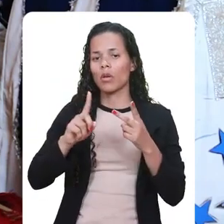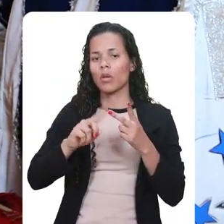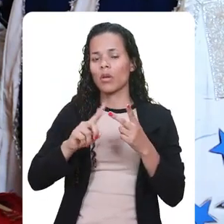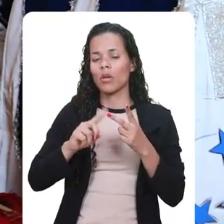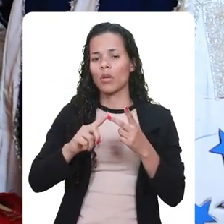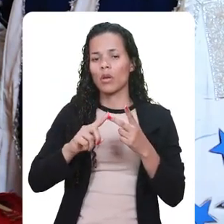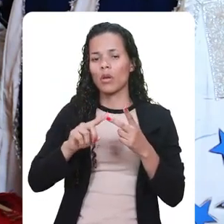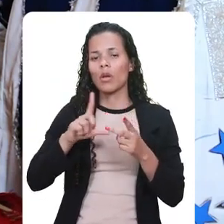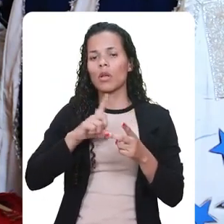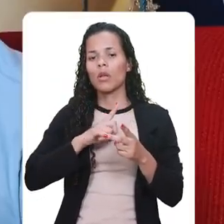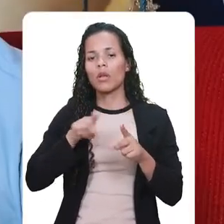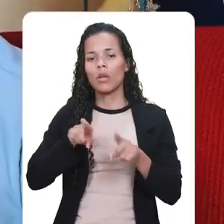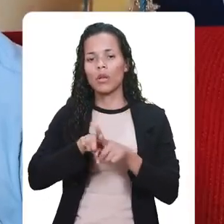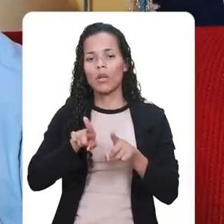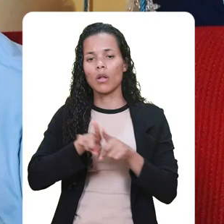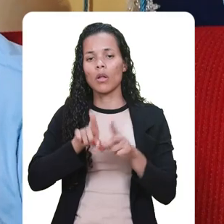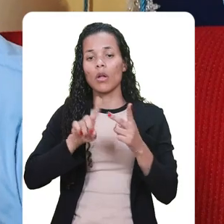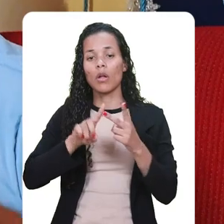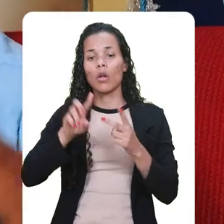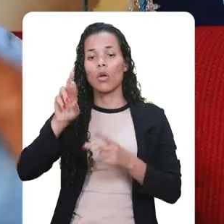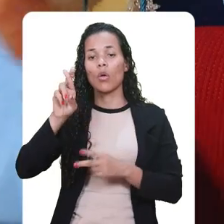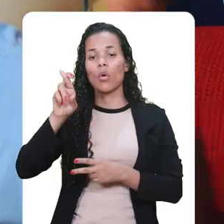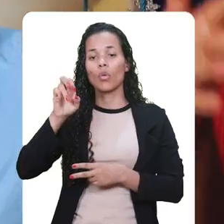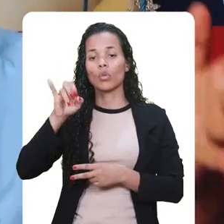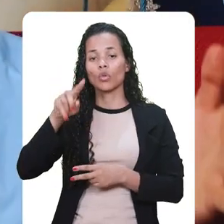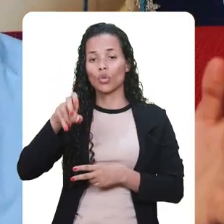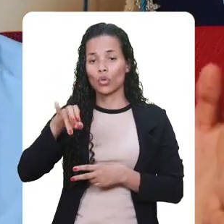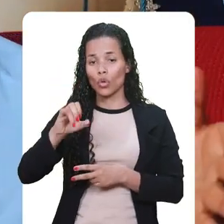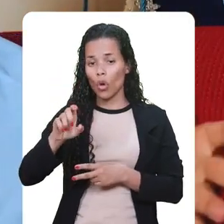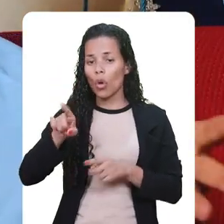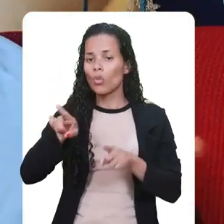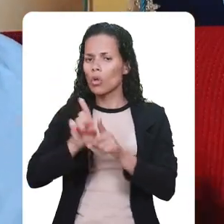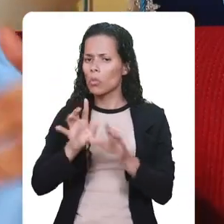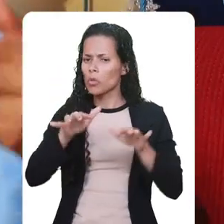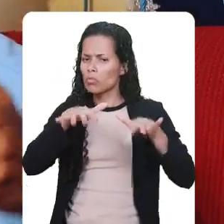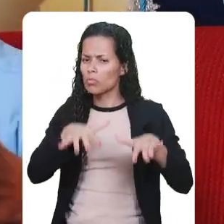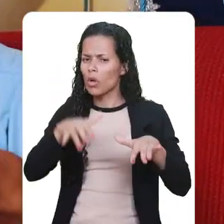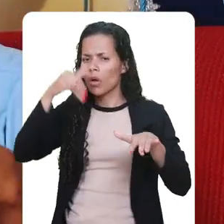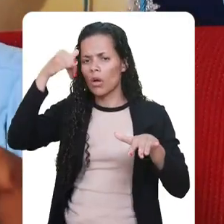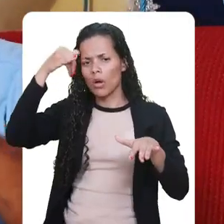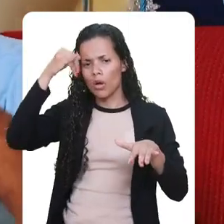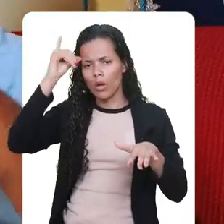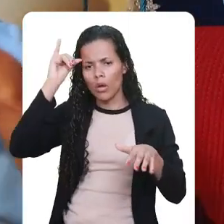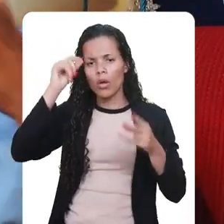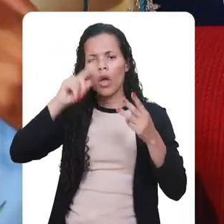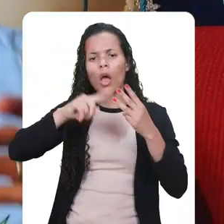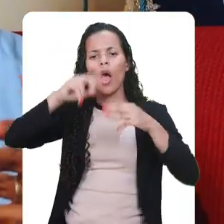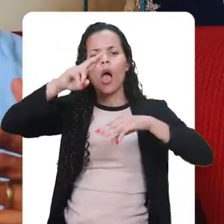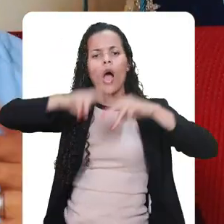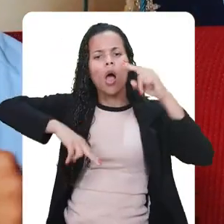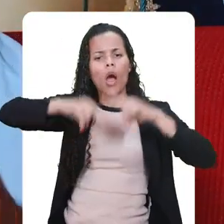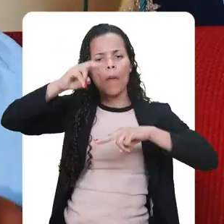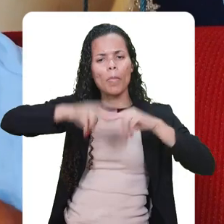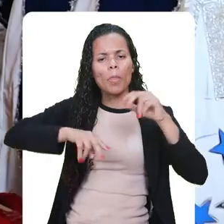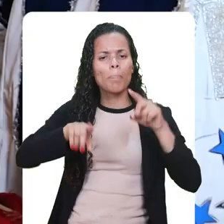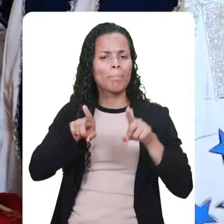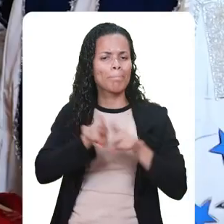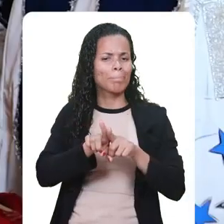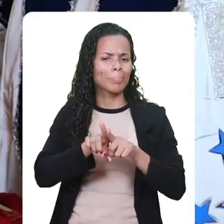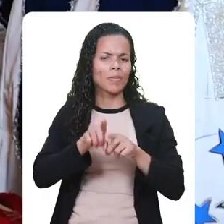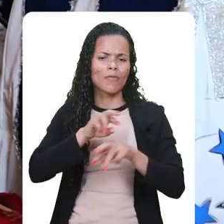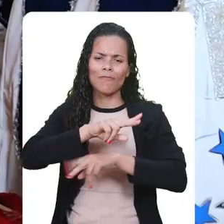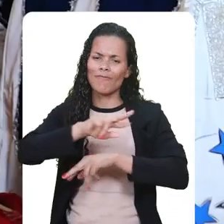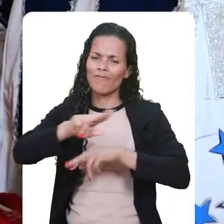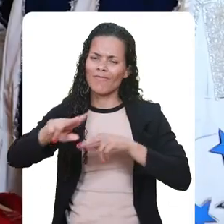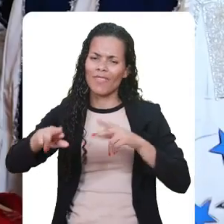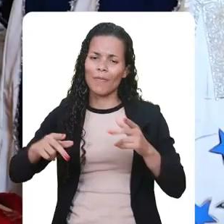Paulo Gustavo, teve a questão do boi roxinol próprio ser incluído no circuito junino,